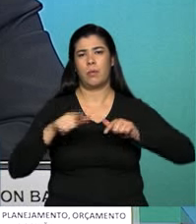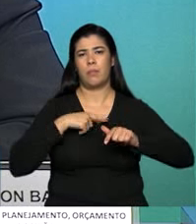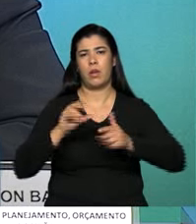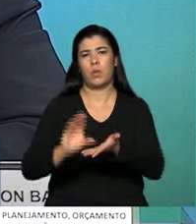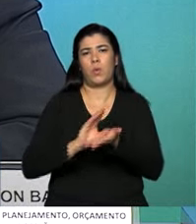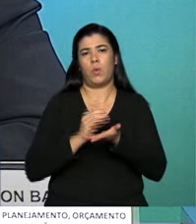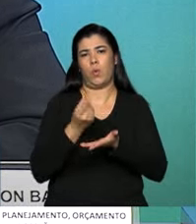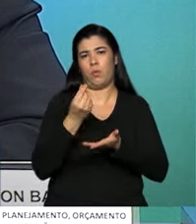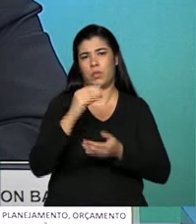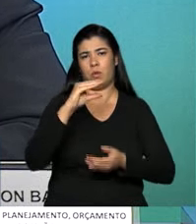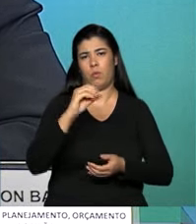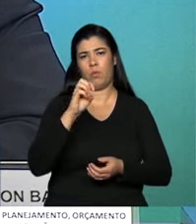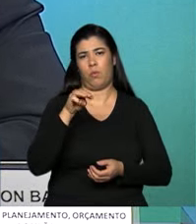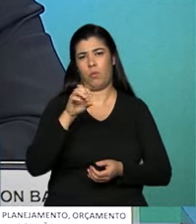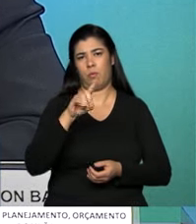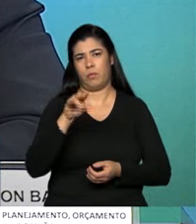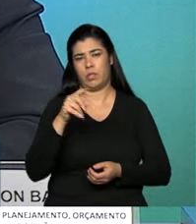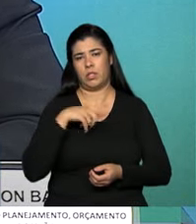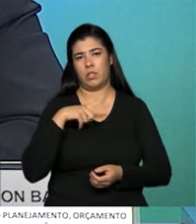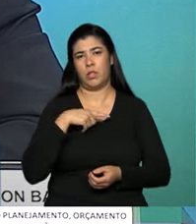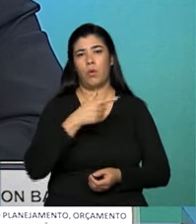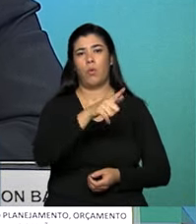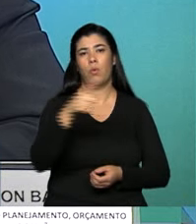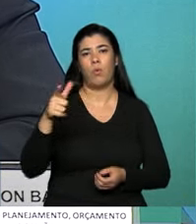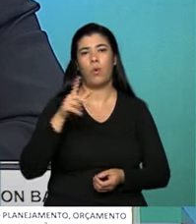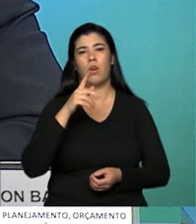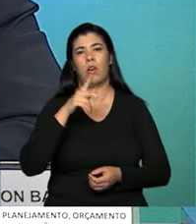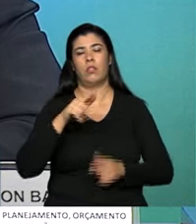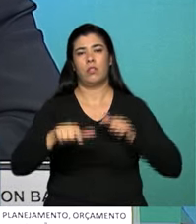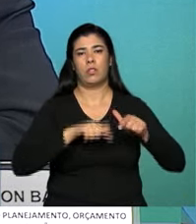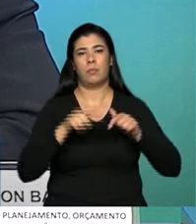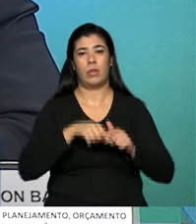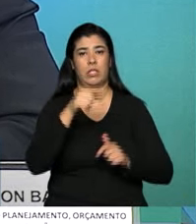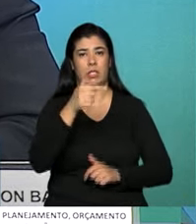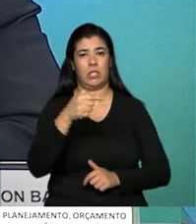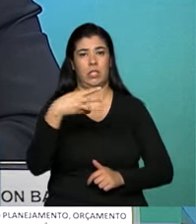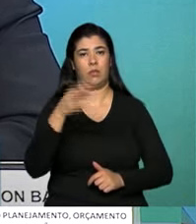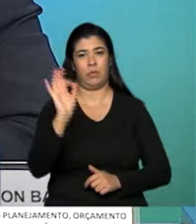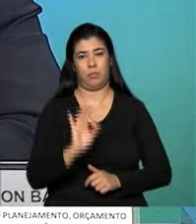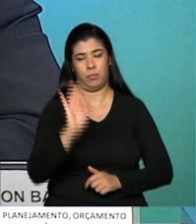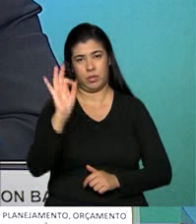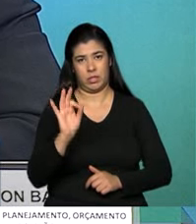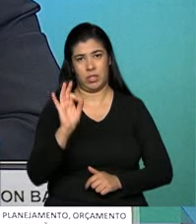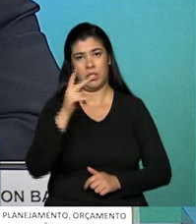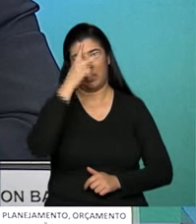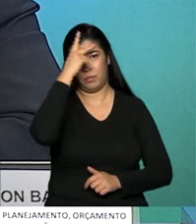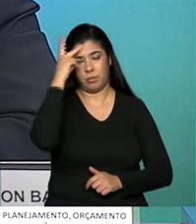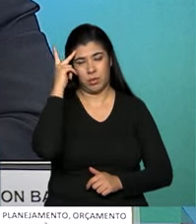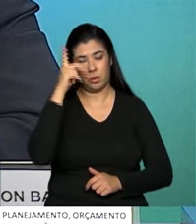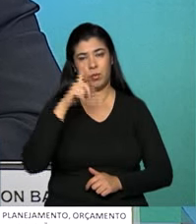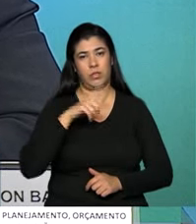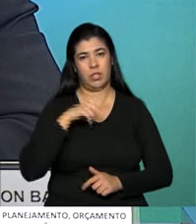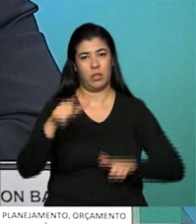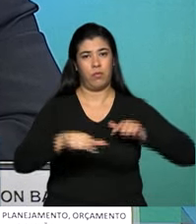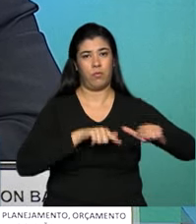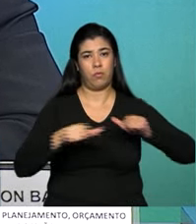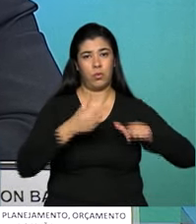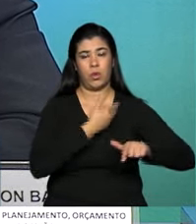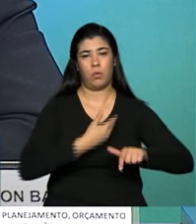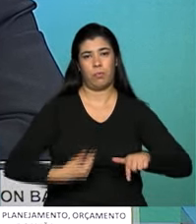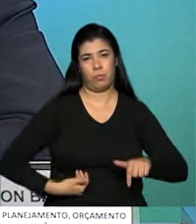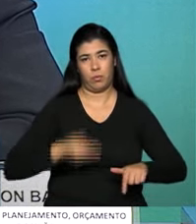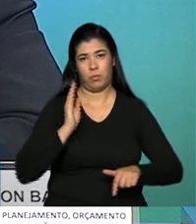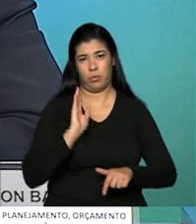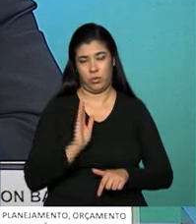sua maioria ocupados por Funcionários Públicos 74% dos cargos comissionados são ocupados por Funcionários Públicos